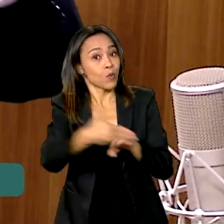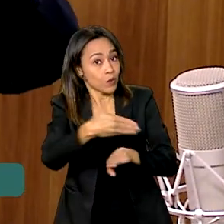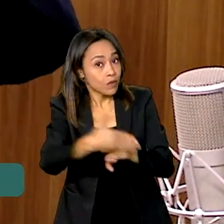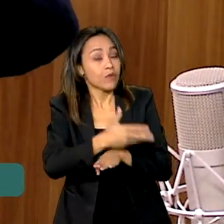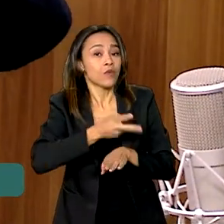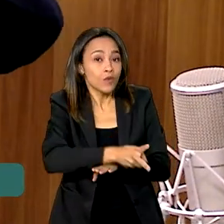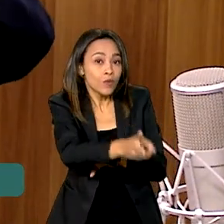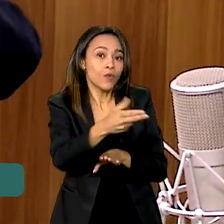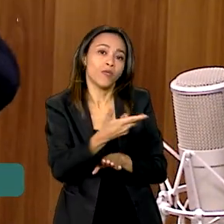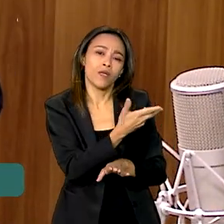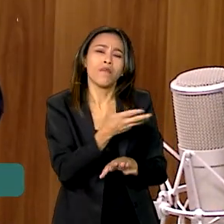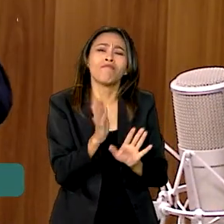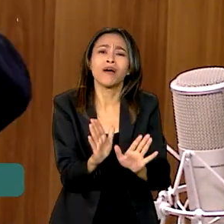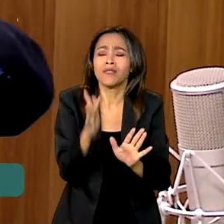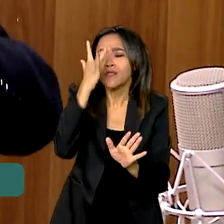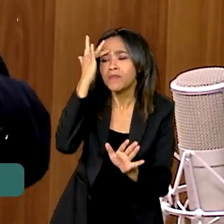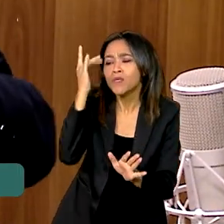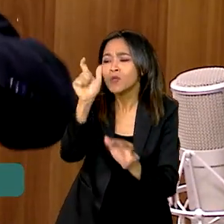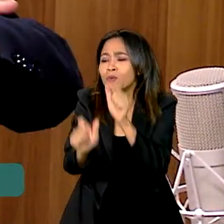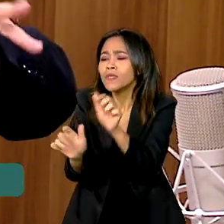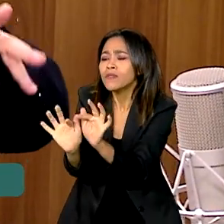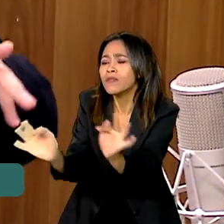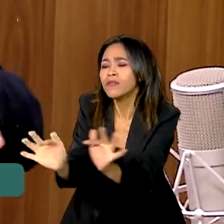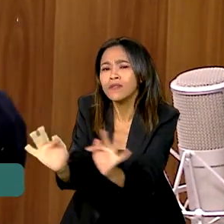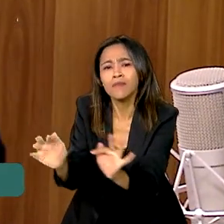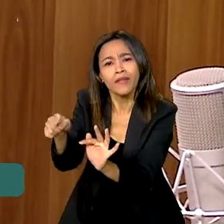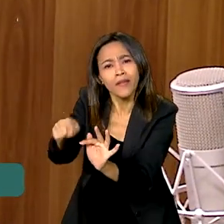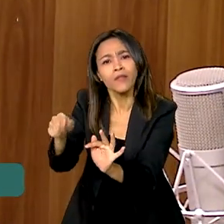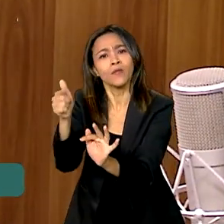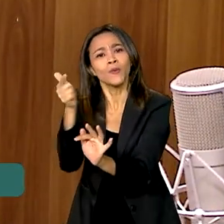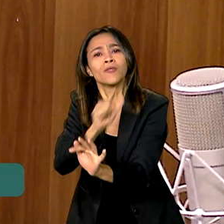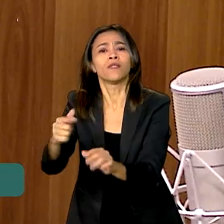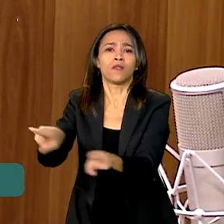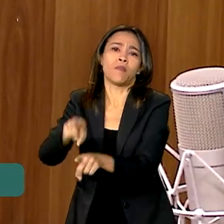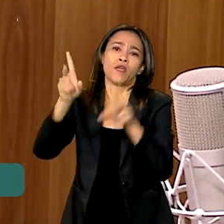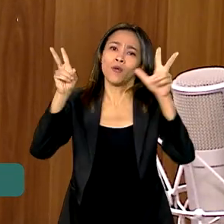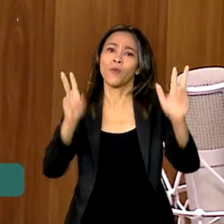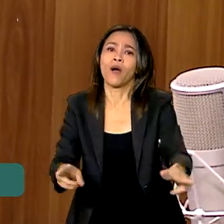importante, mas queremos que o pequeno tome o crédito. São essas mudanças que nós estamos